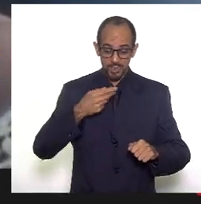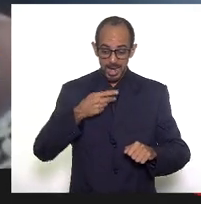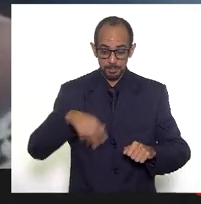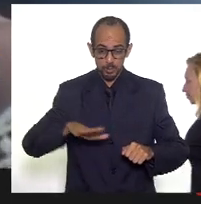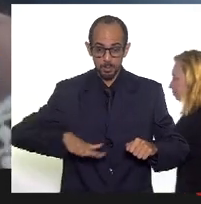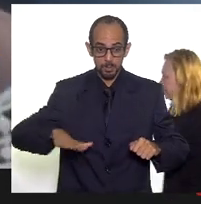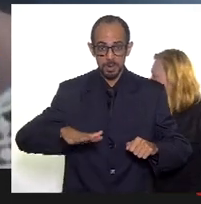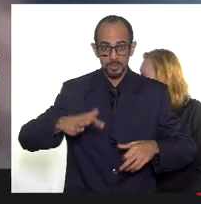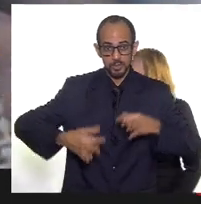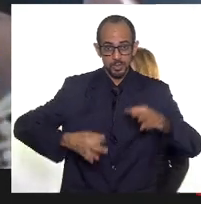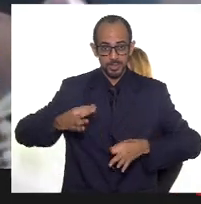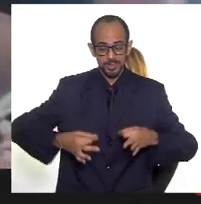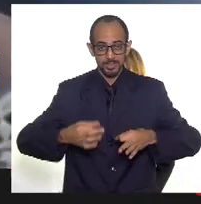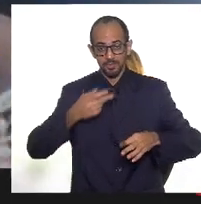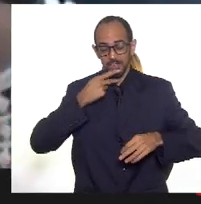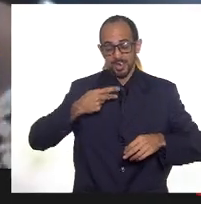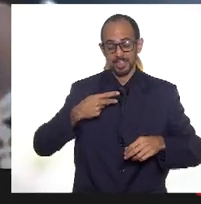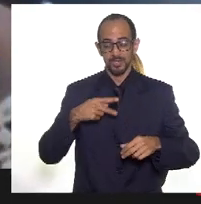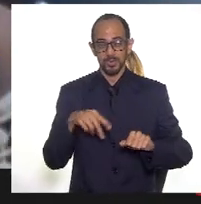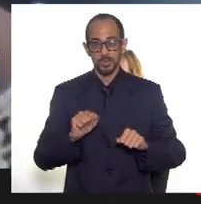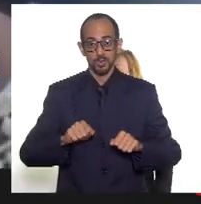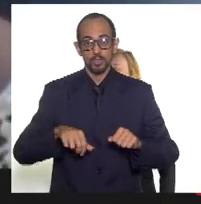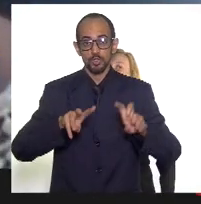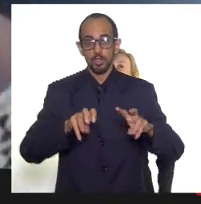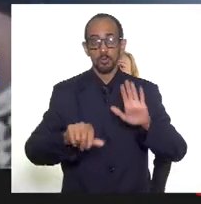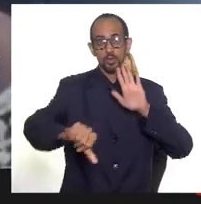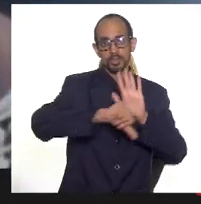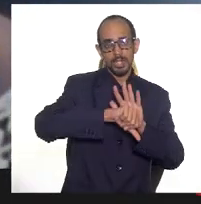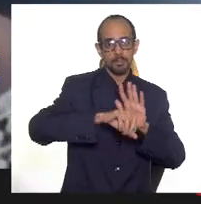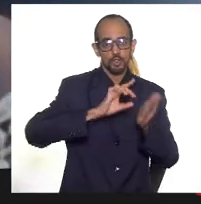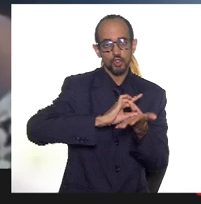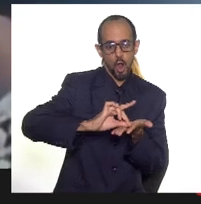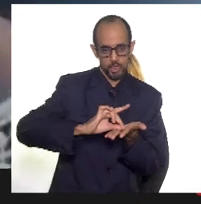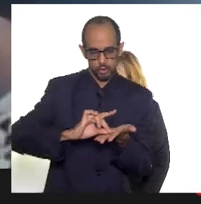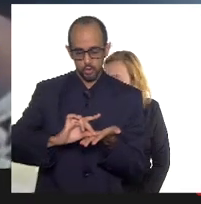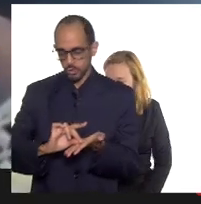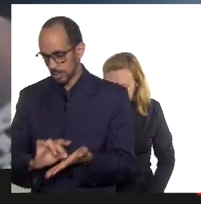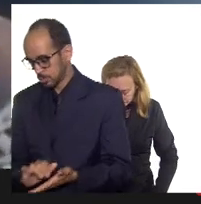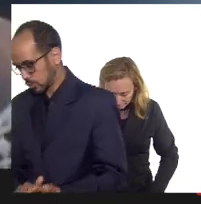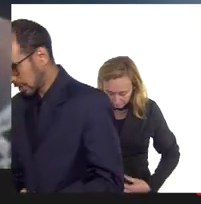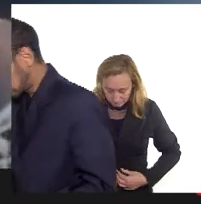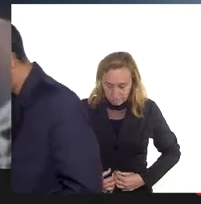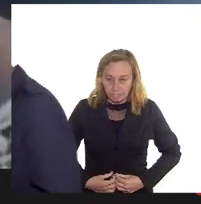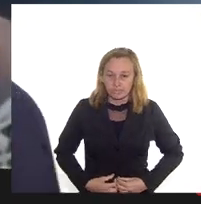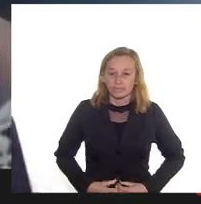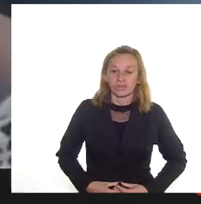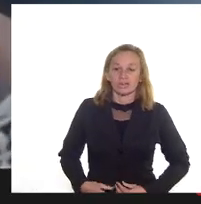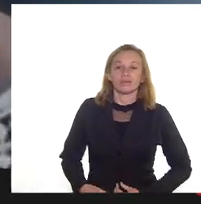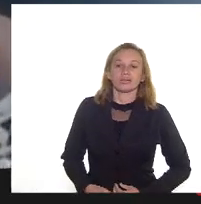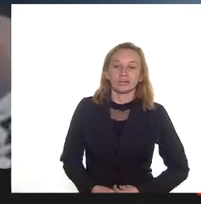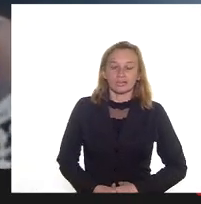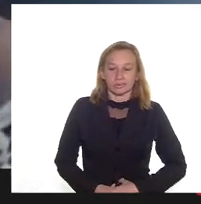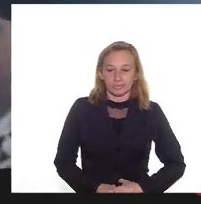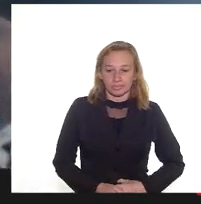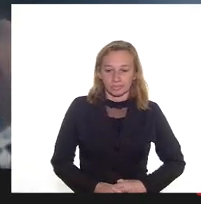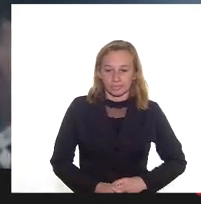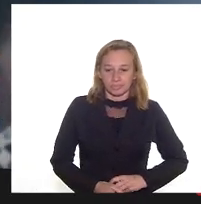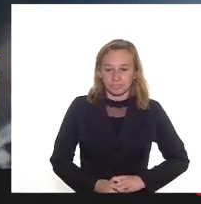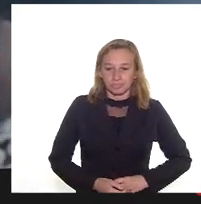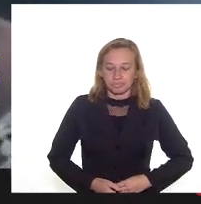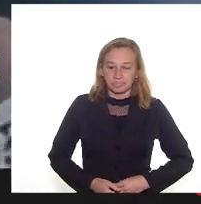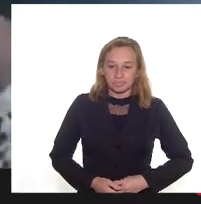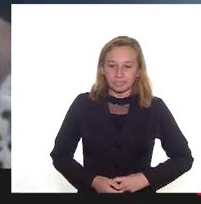falado muito nos crimes de ódio, né? Mas acontece que essa tipificação não existe no Brasil, né? Isso é uma tipificação